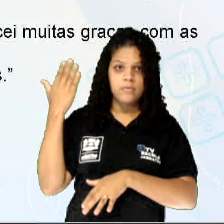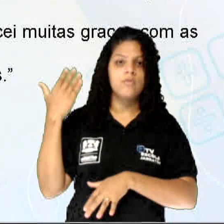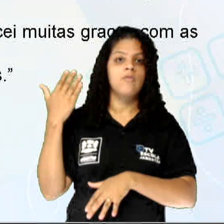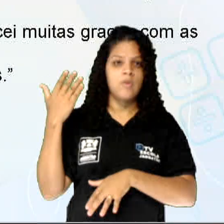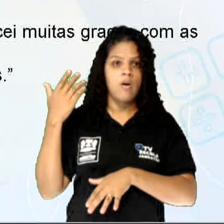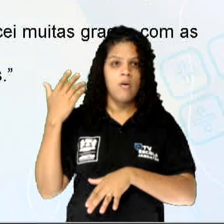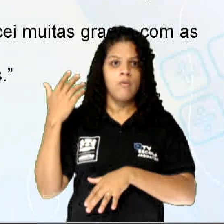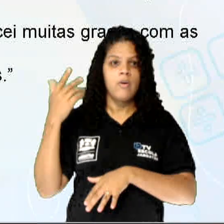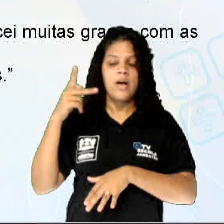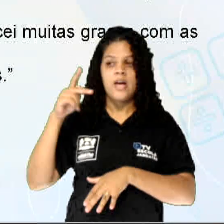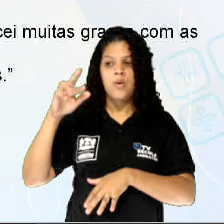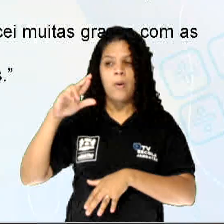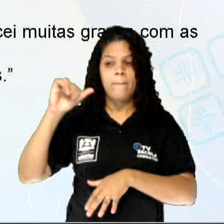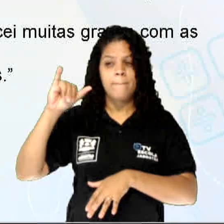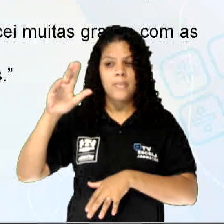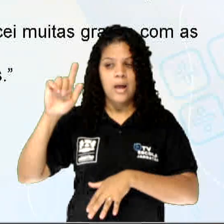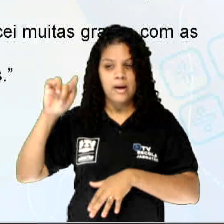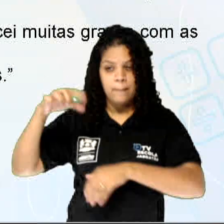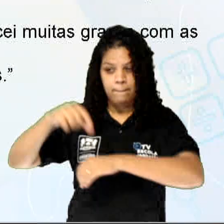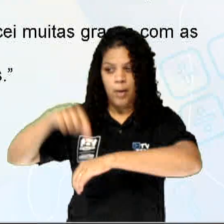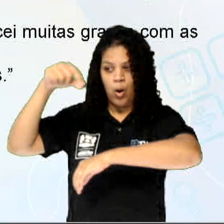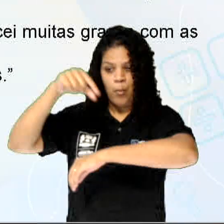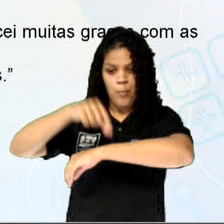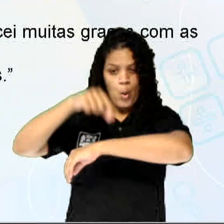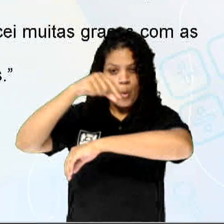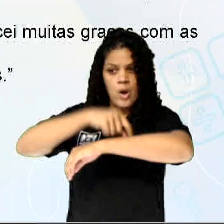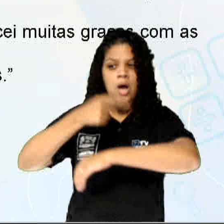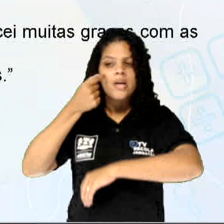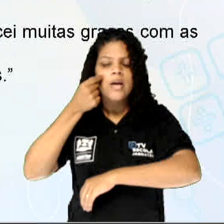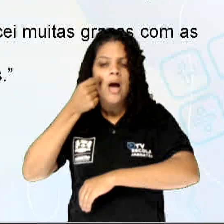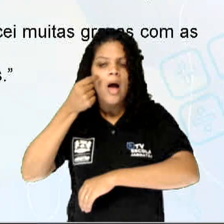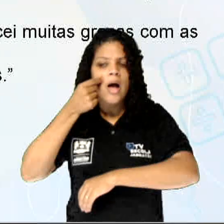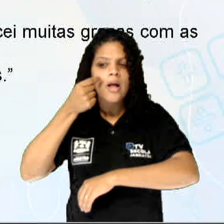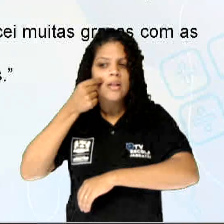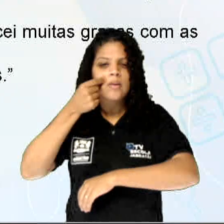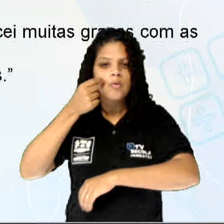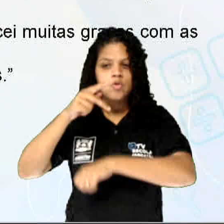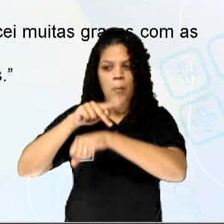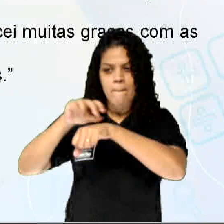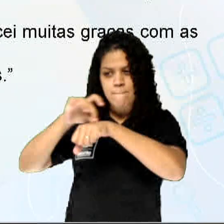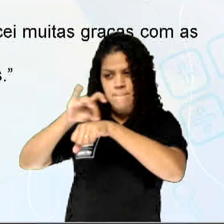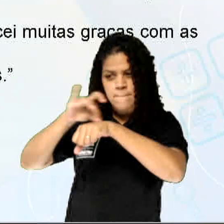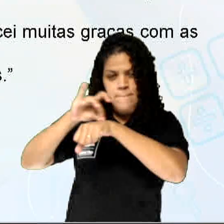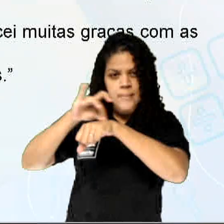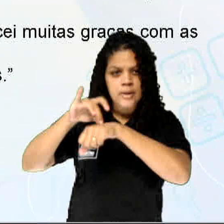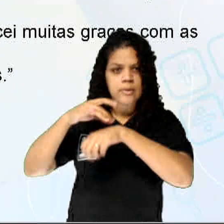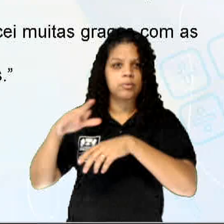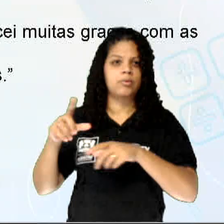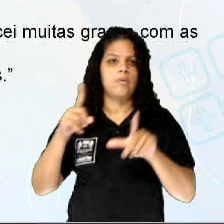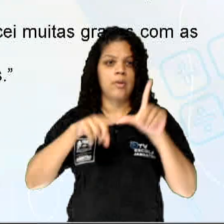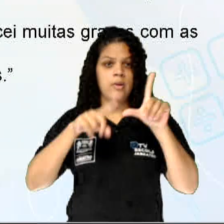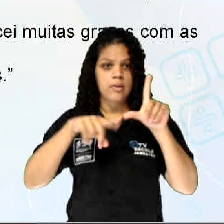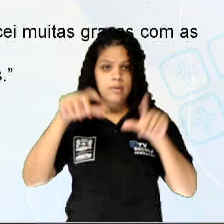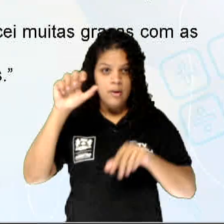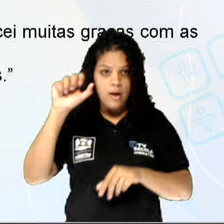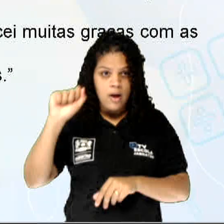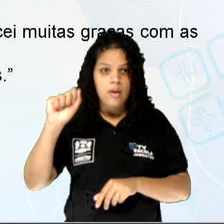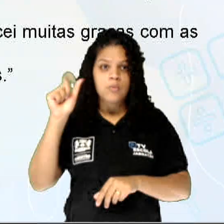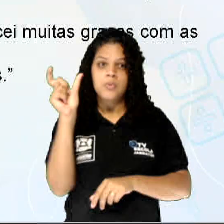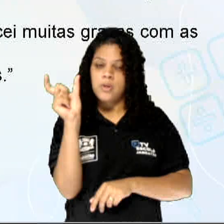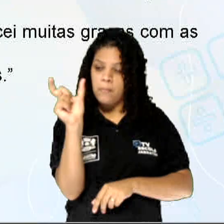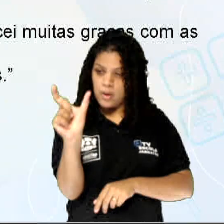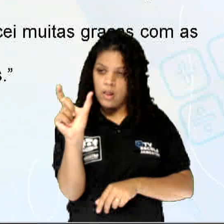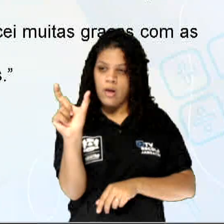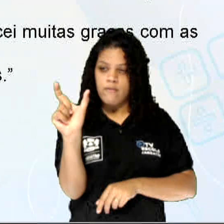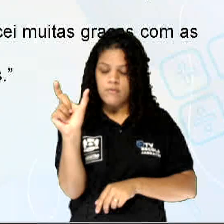por pulgas e ratos pretos. Então aqui no item A, a gente vê que esta palavra tem um sentido de